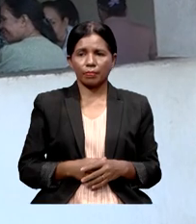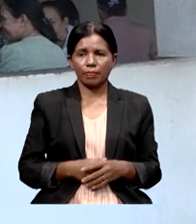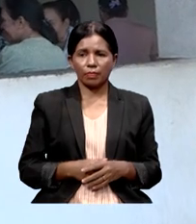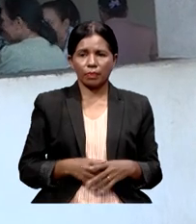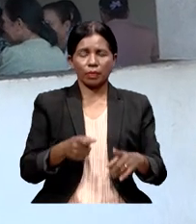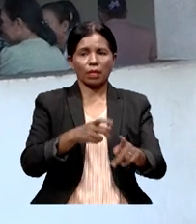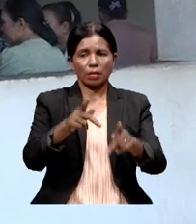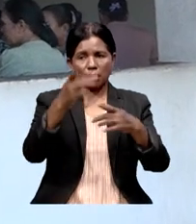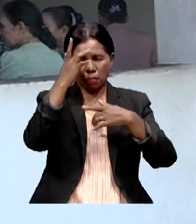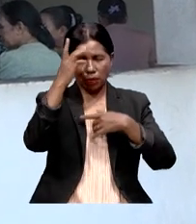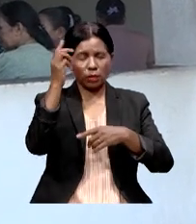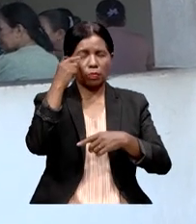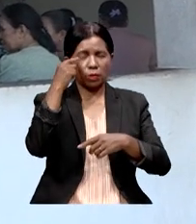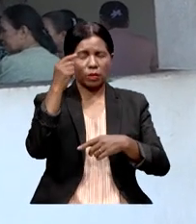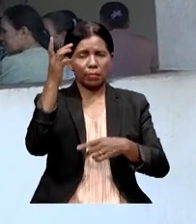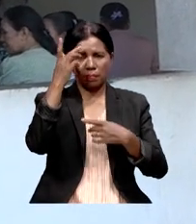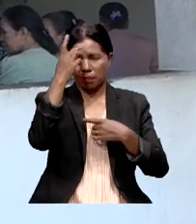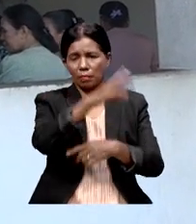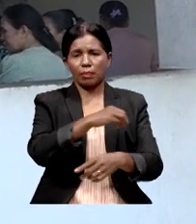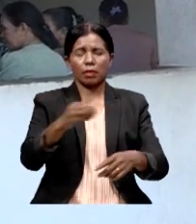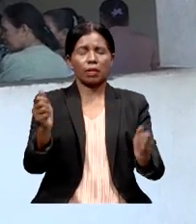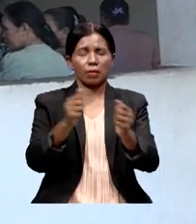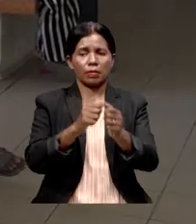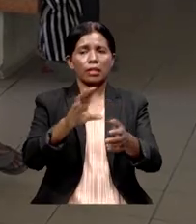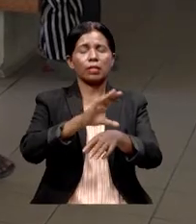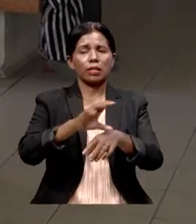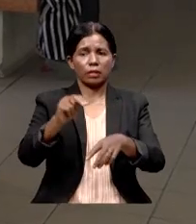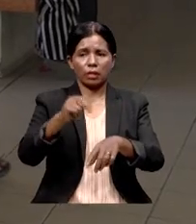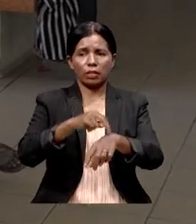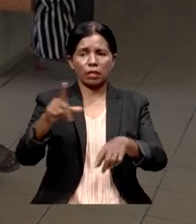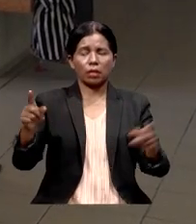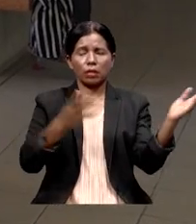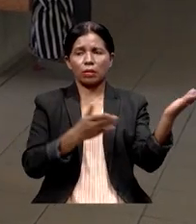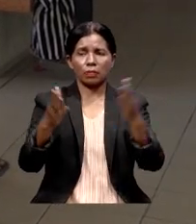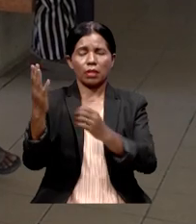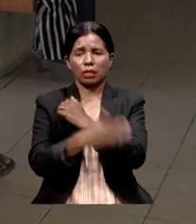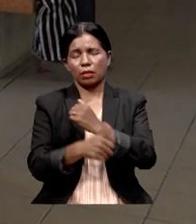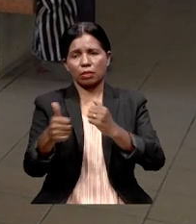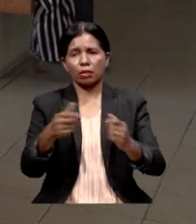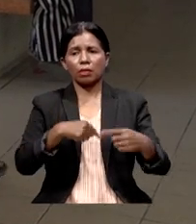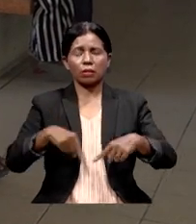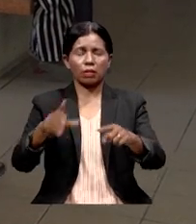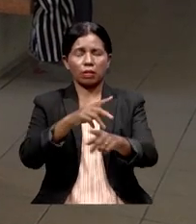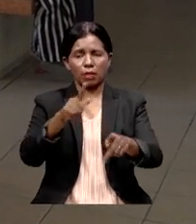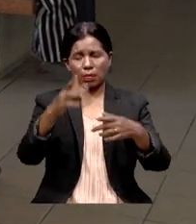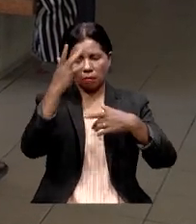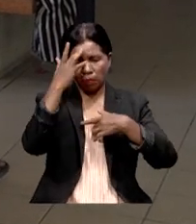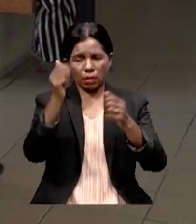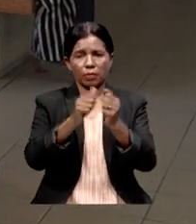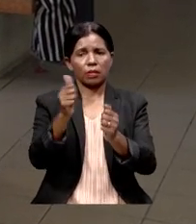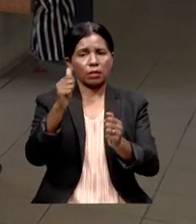Rússia paciente mora chamatan sanulo recen Lima ne centro nacional Timor Leste transfere ba relio ho di hala tratamento ne paciente sanulo